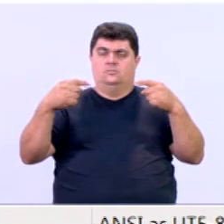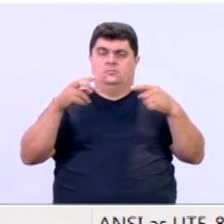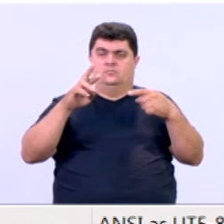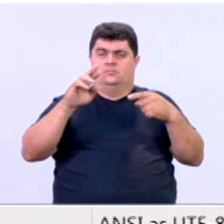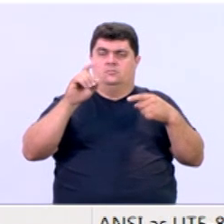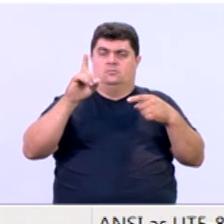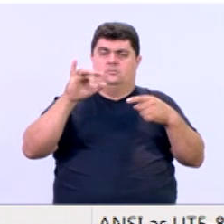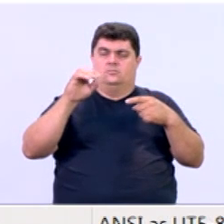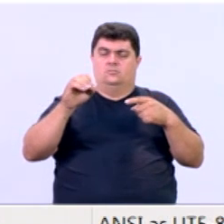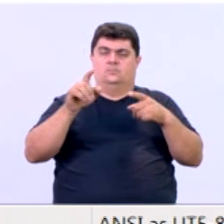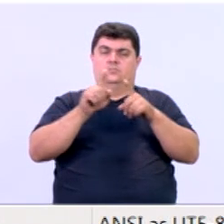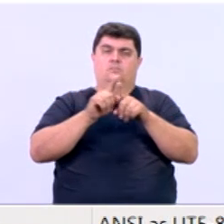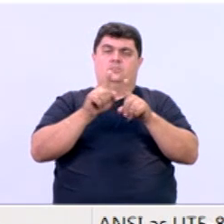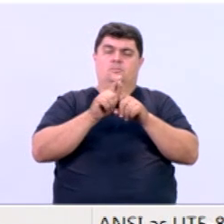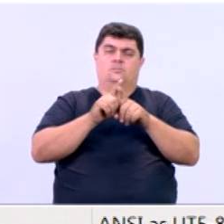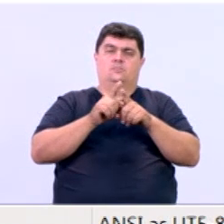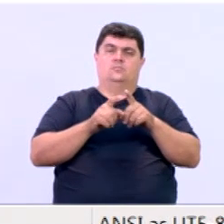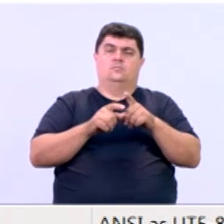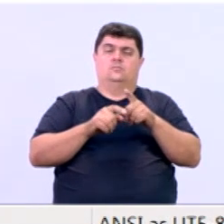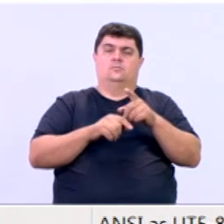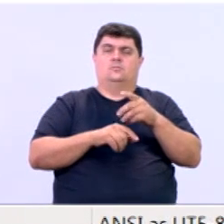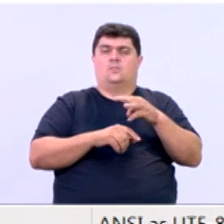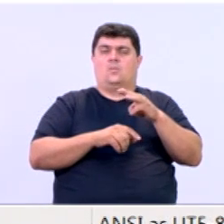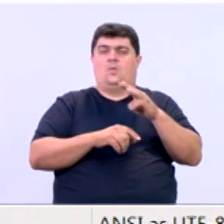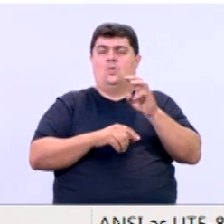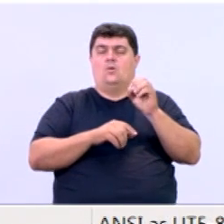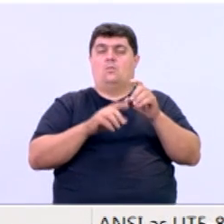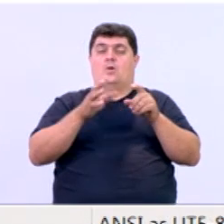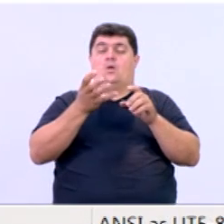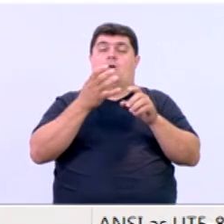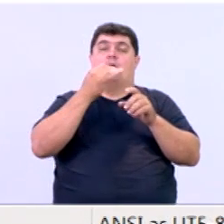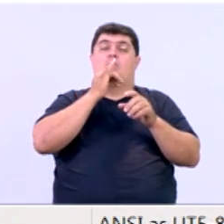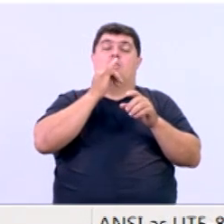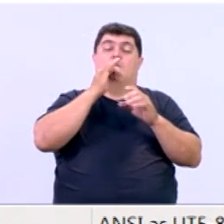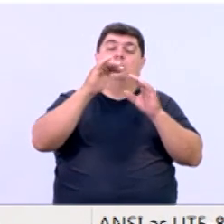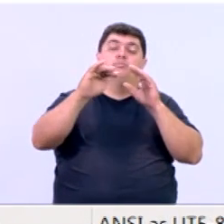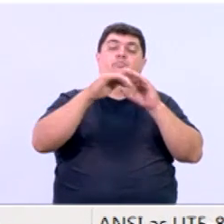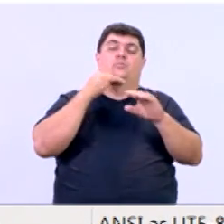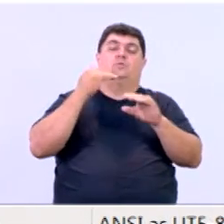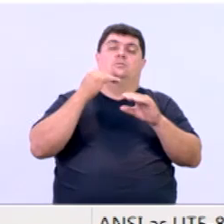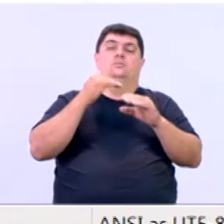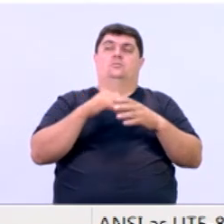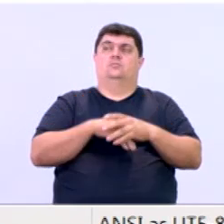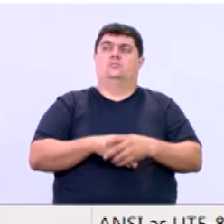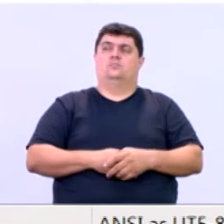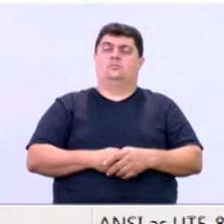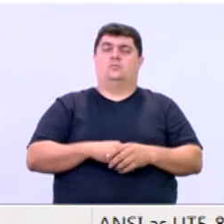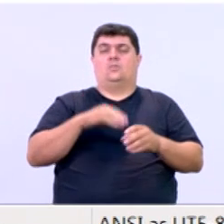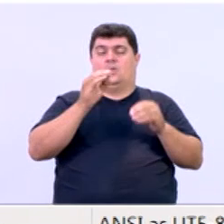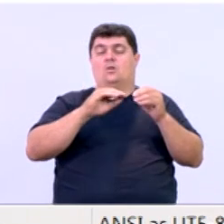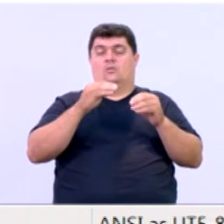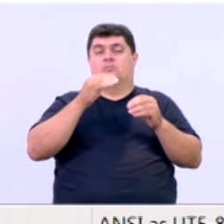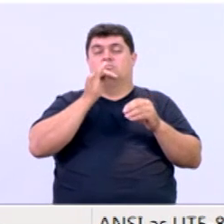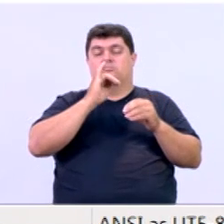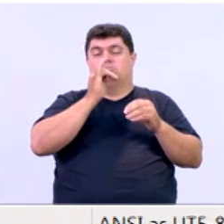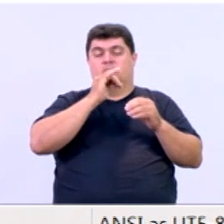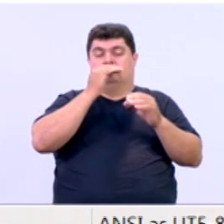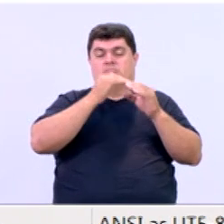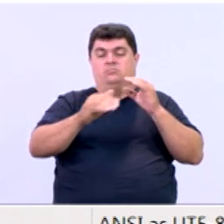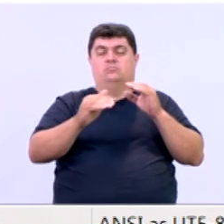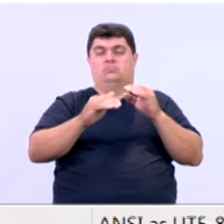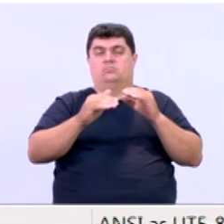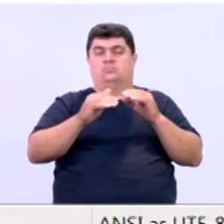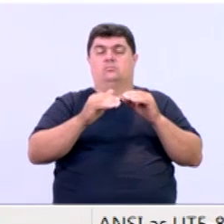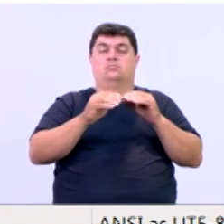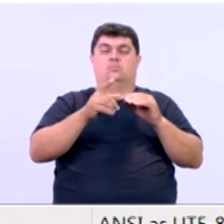do botão de rádio. Mas eu posso querer um e-mail, né? Colocamos aqui no nosso exemplo um e-mail.